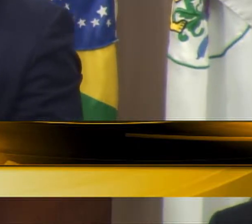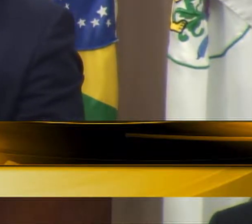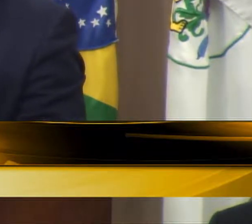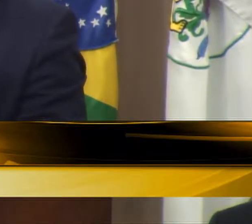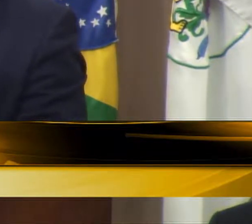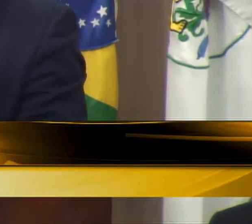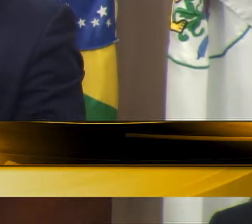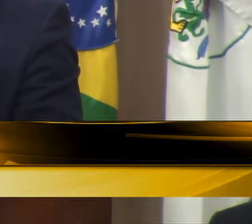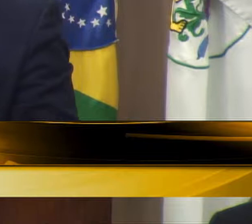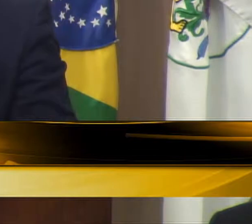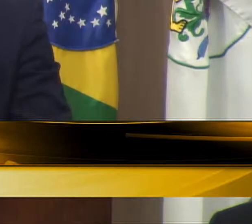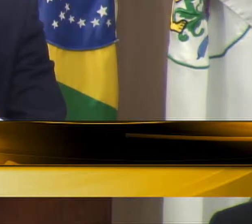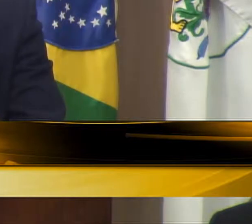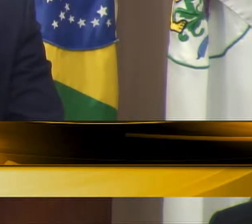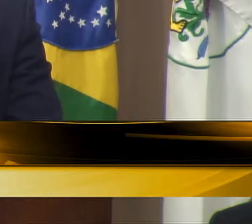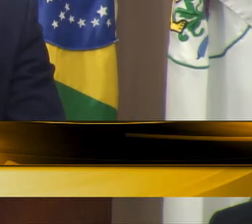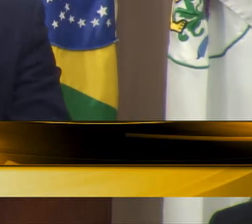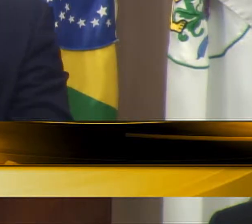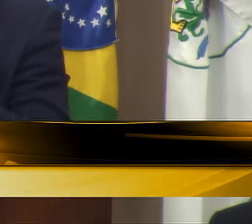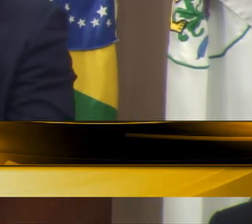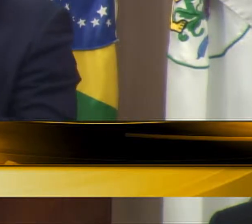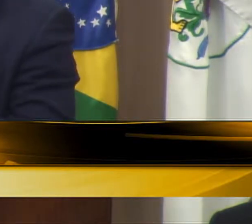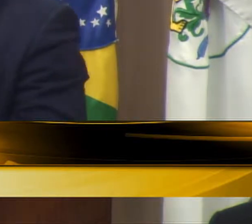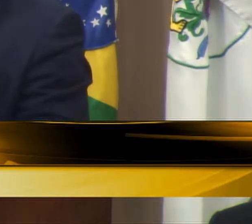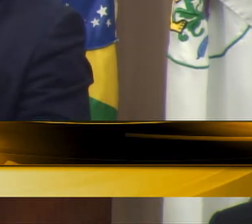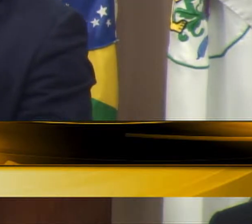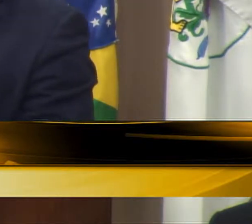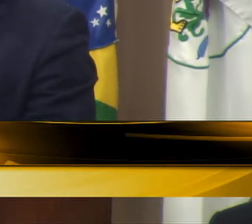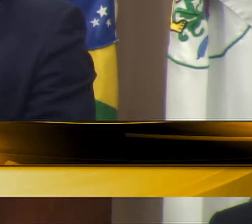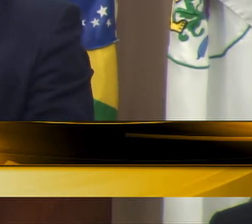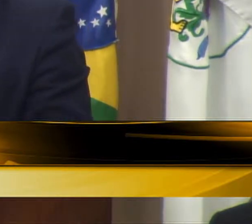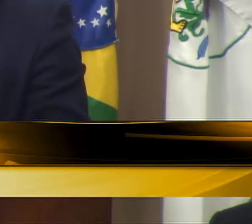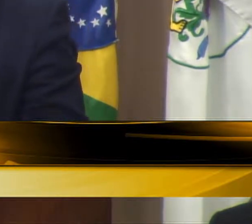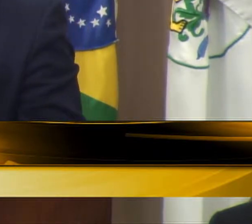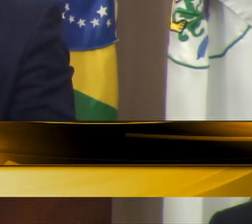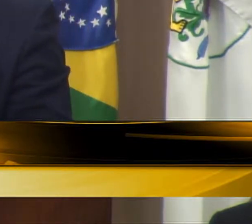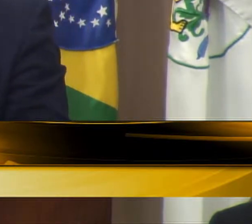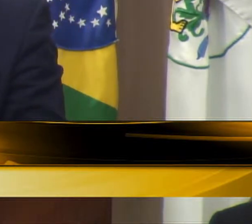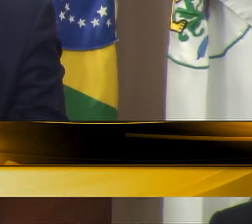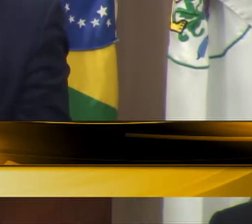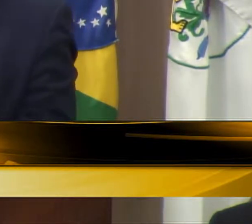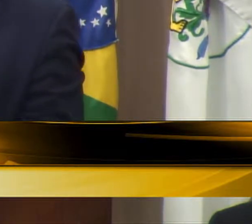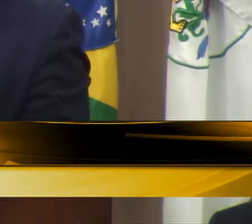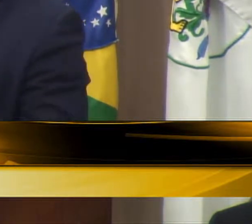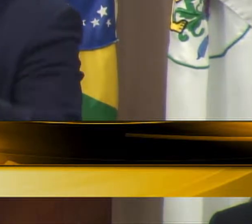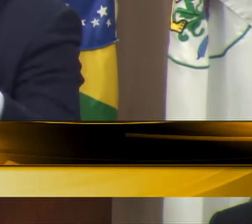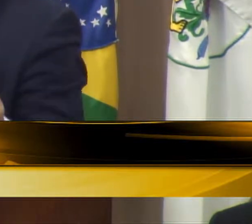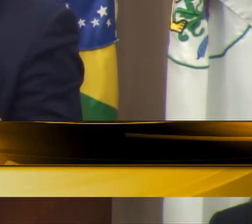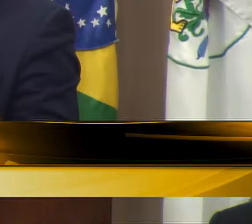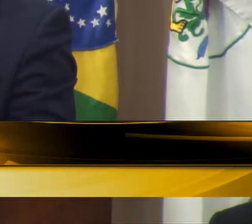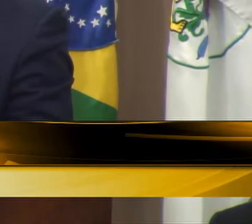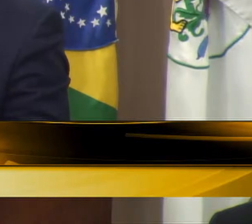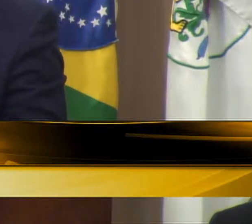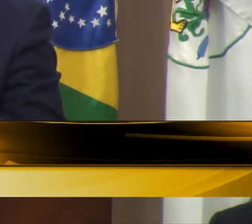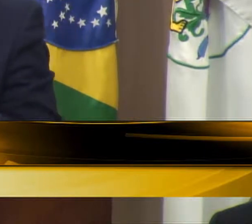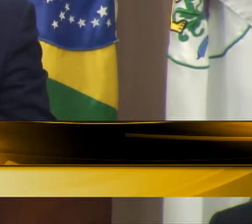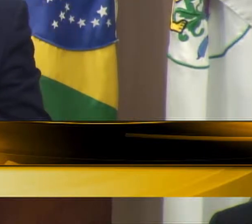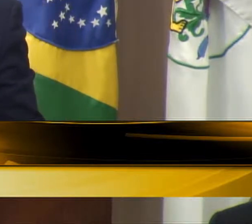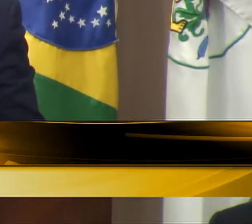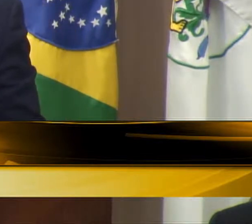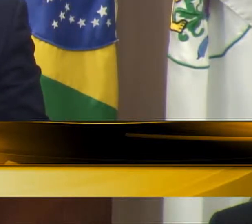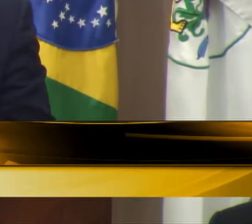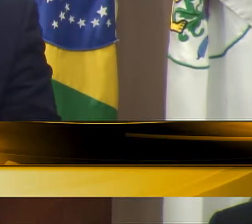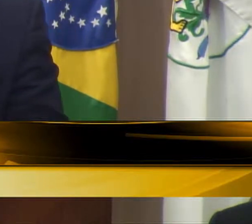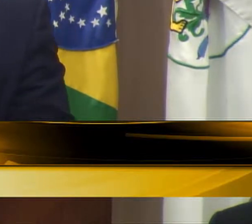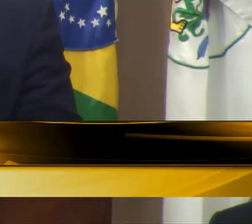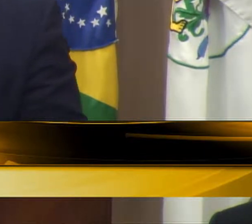maca. E eles queriam chegar até Jesus para que Jesus pudesse curá-lo. Mas não tinha como, tinha 5.000 pessoas, e Jesus falando para